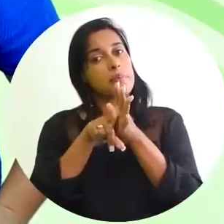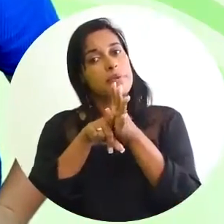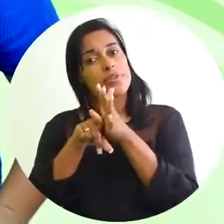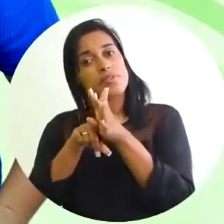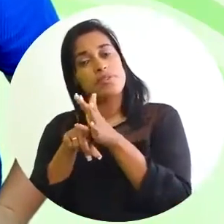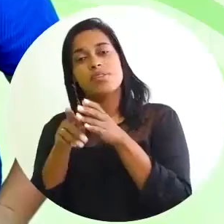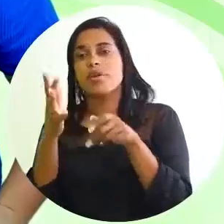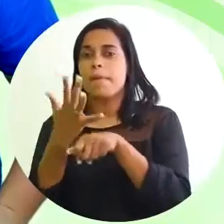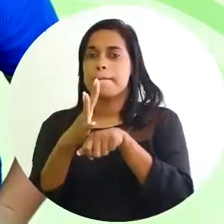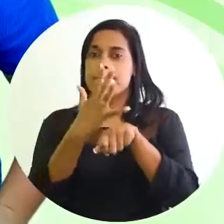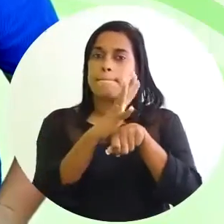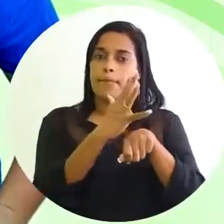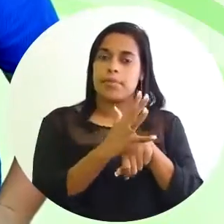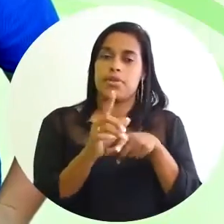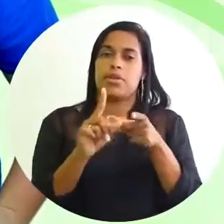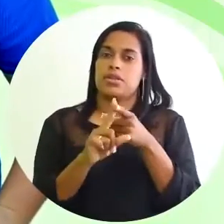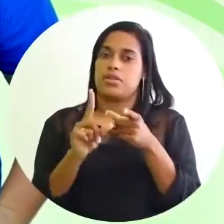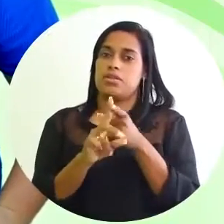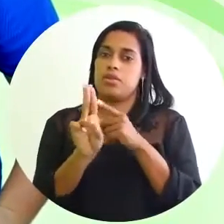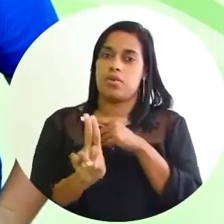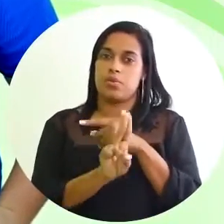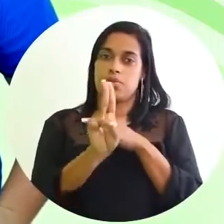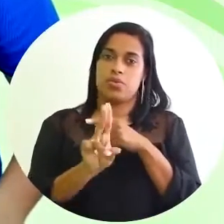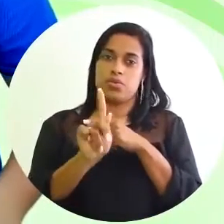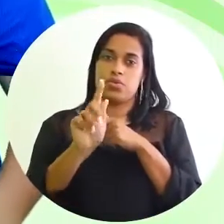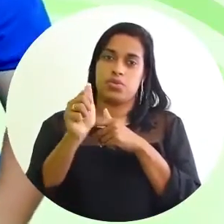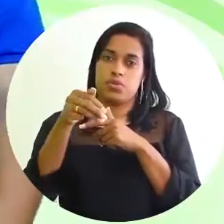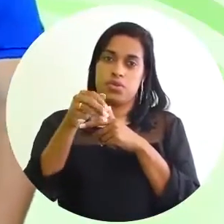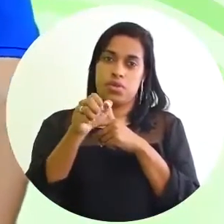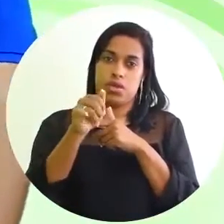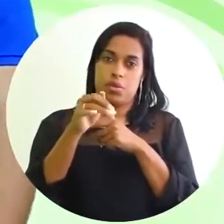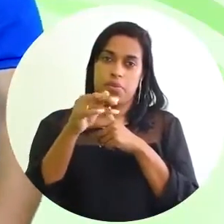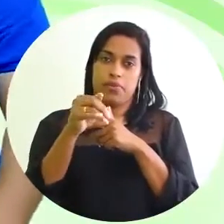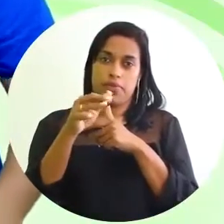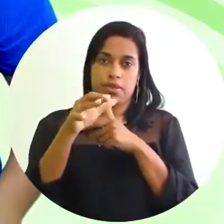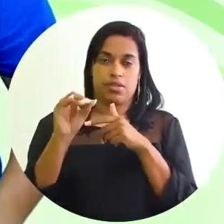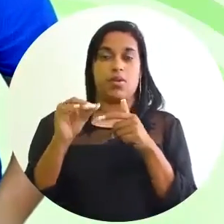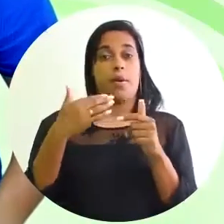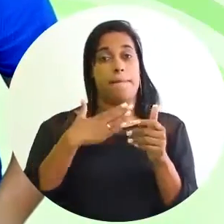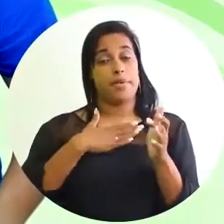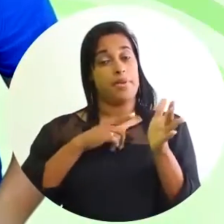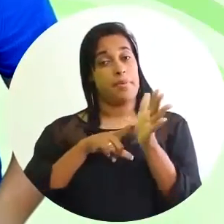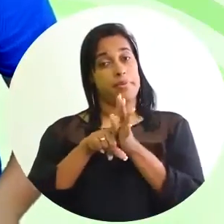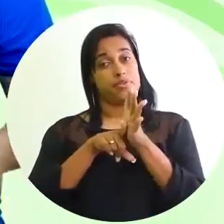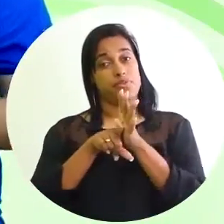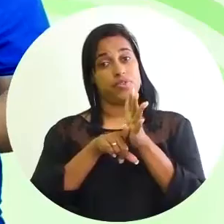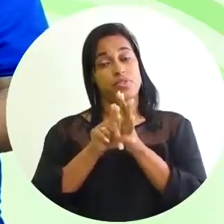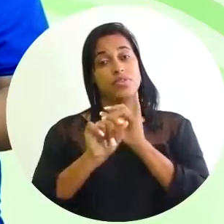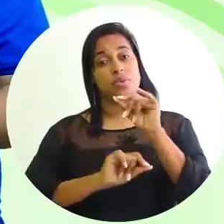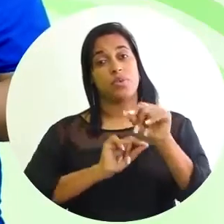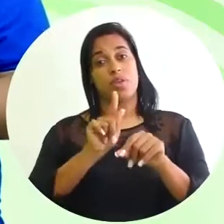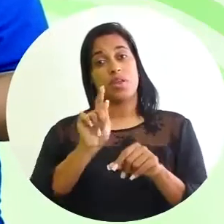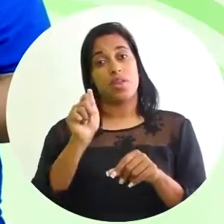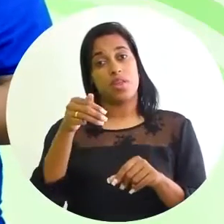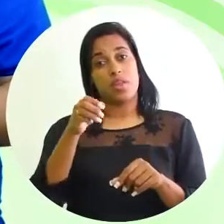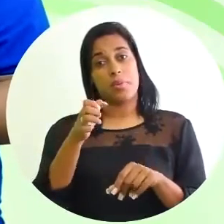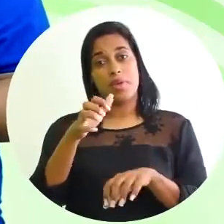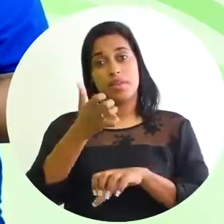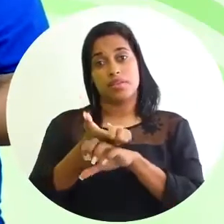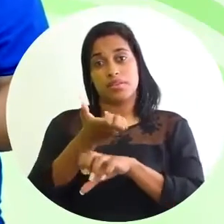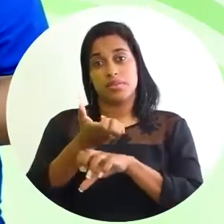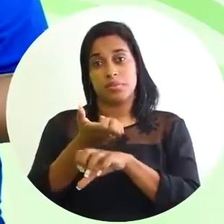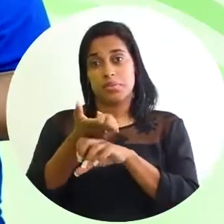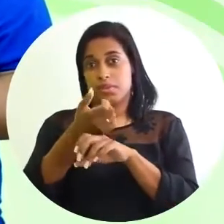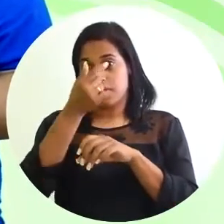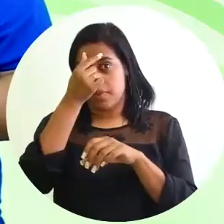e até mesmo de forma prática sobre o uso de gamificação. A minha pesquisa seria de gamificar disciplinas do